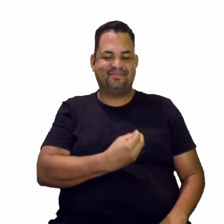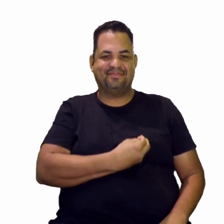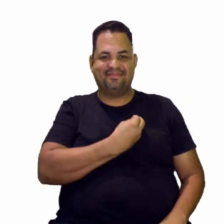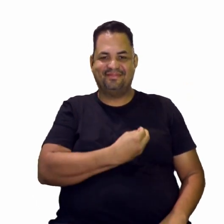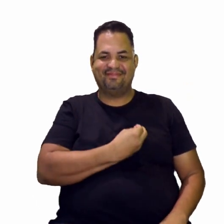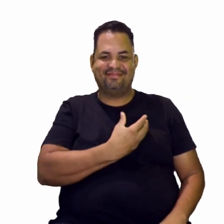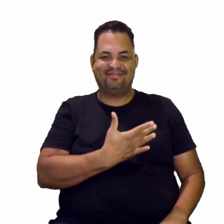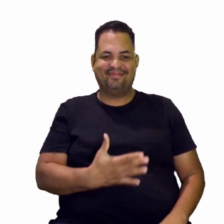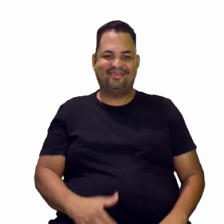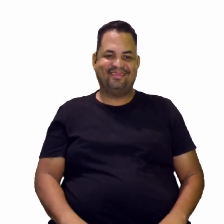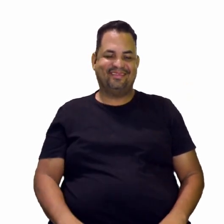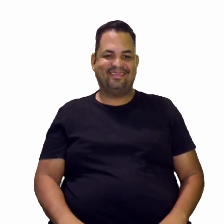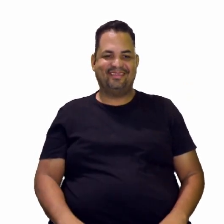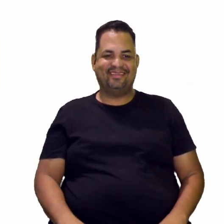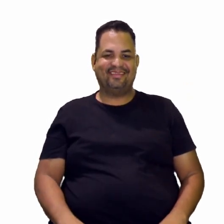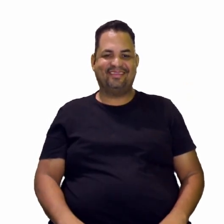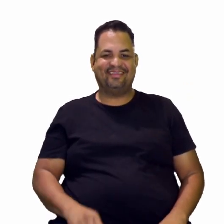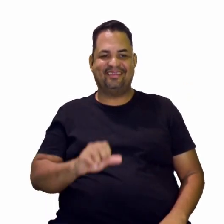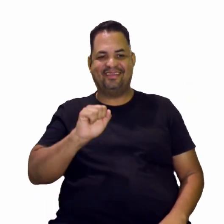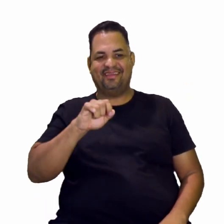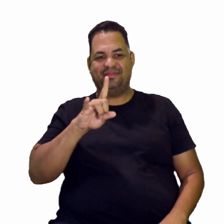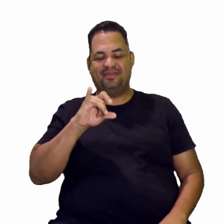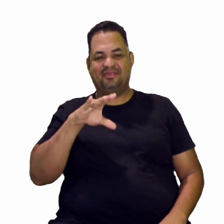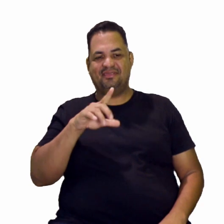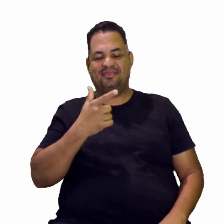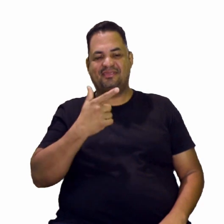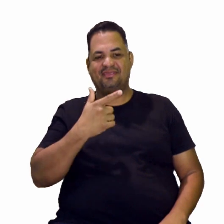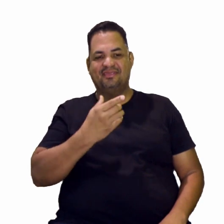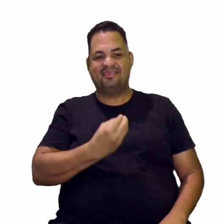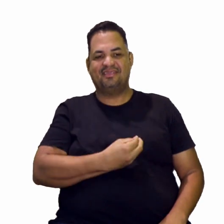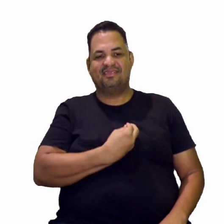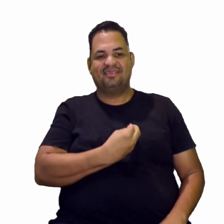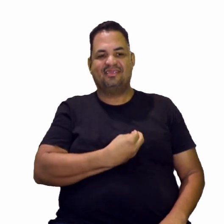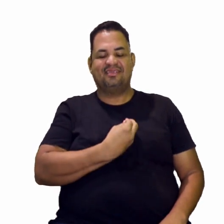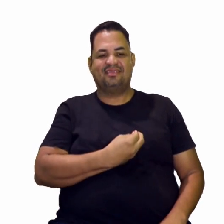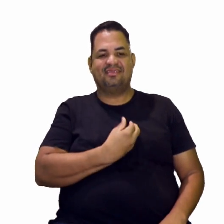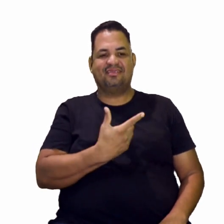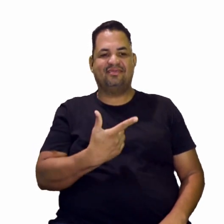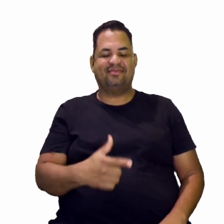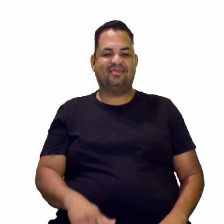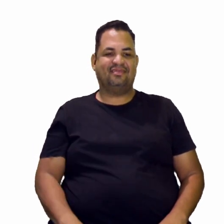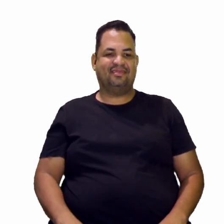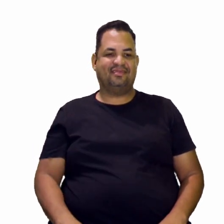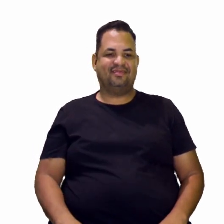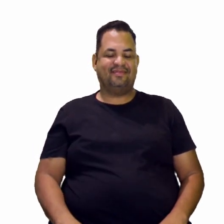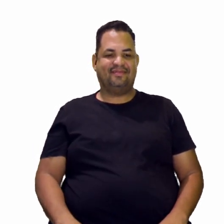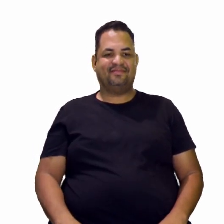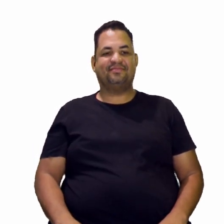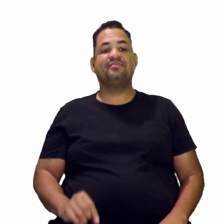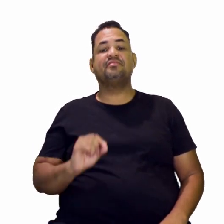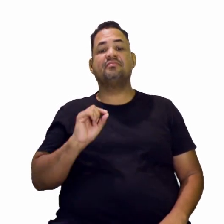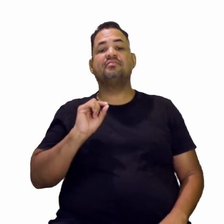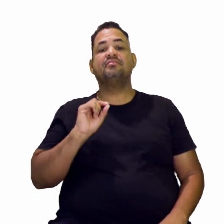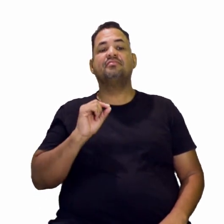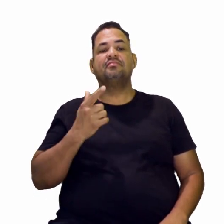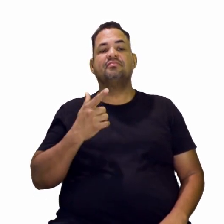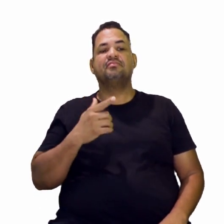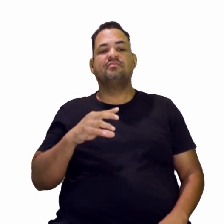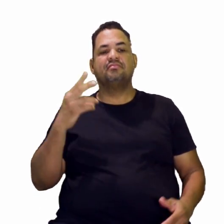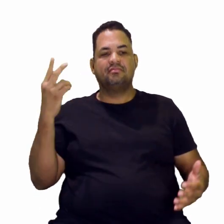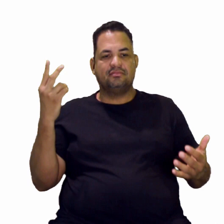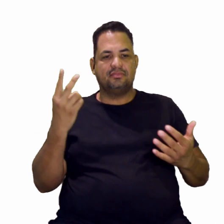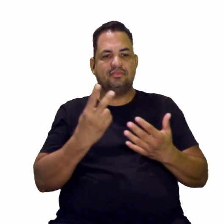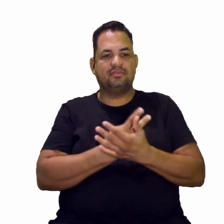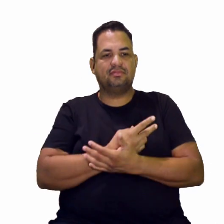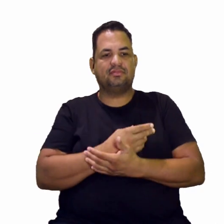seres vivos, e os abióticos são aqueles que não têm vida. O que são